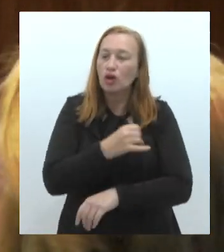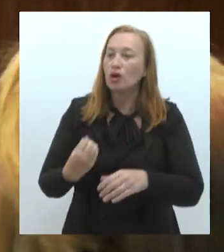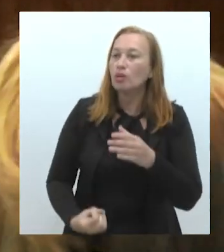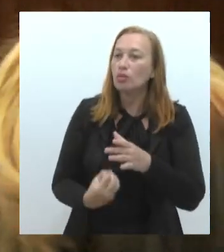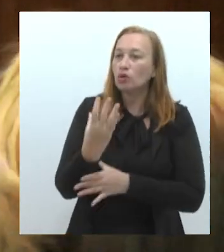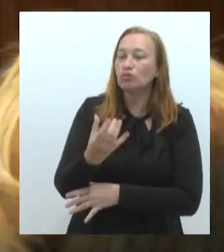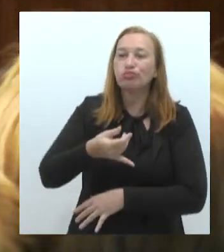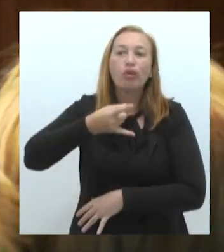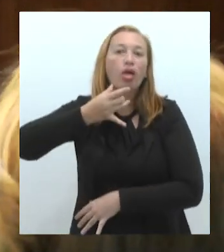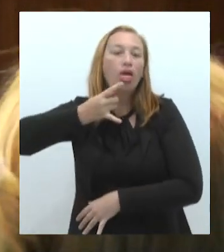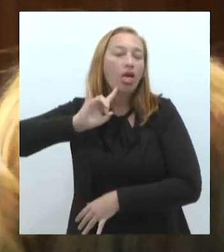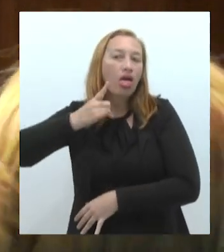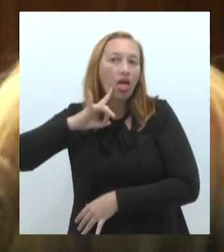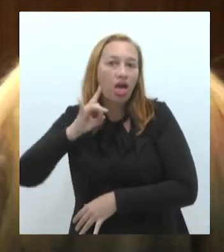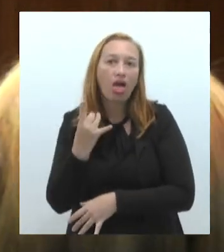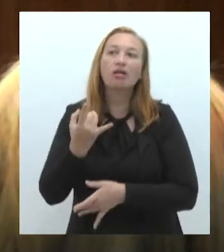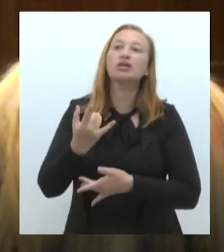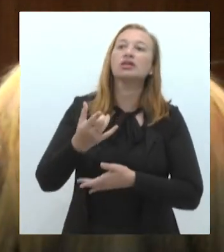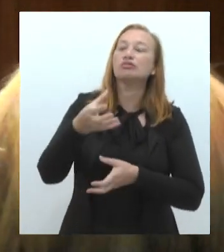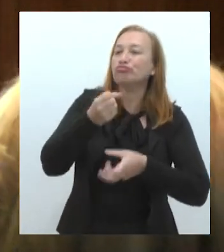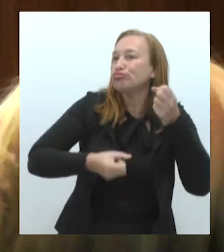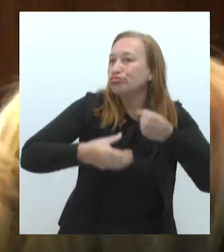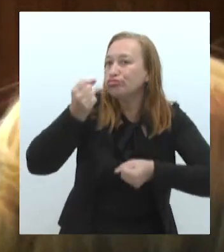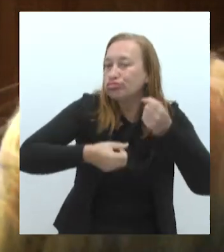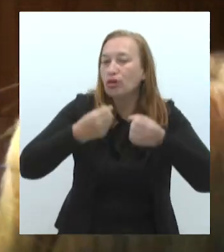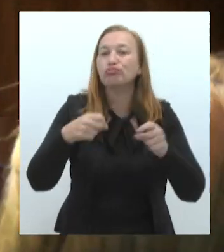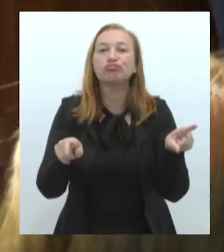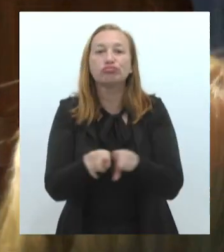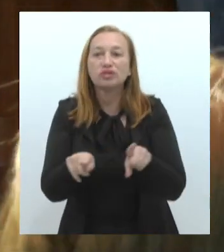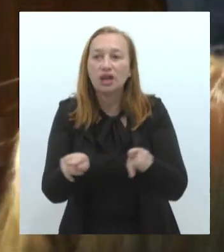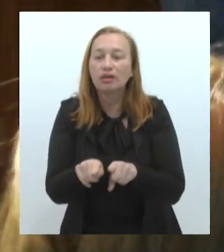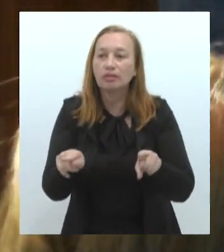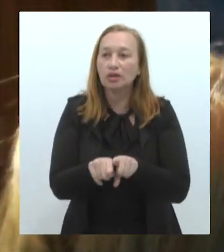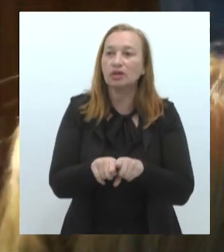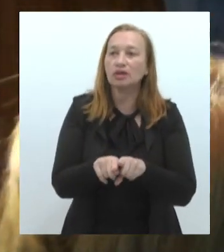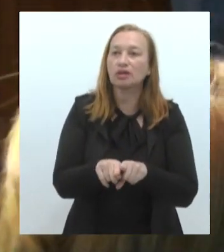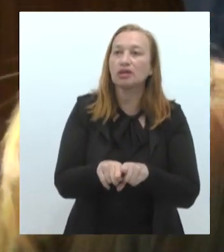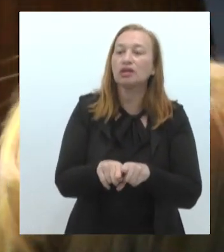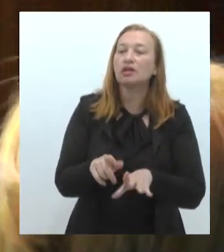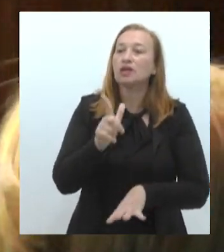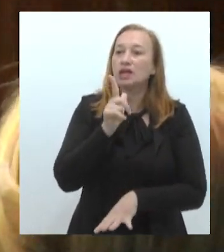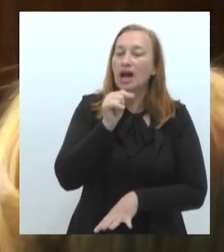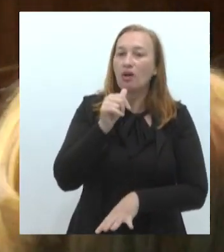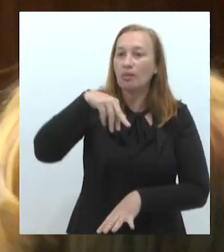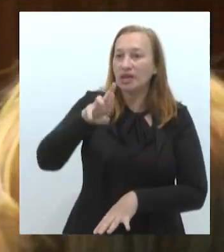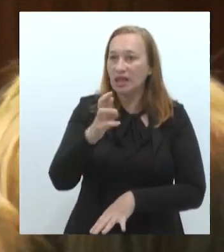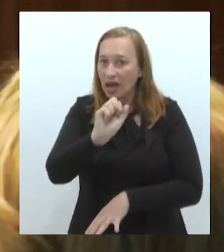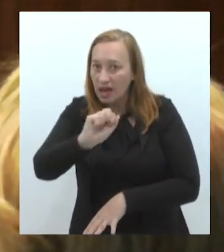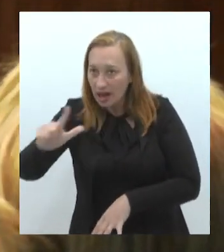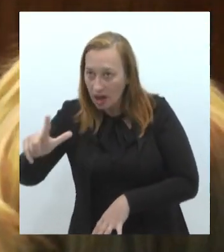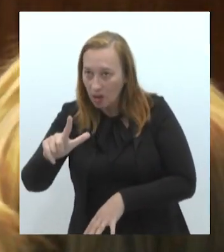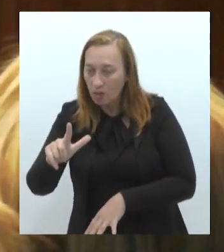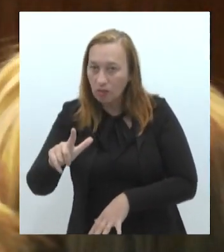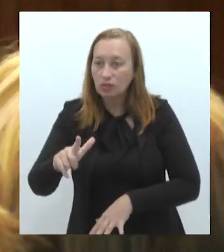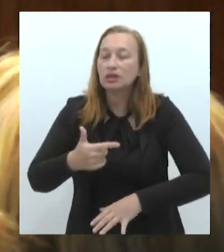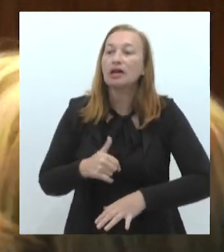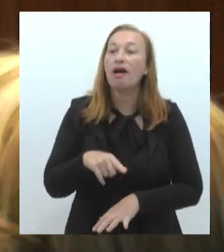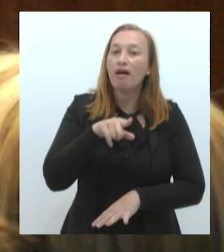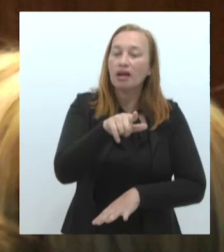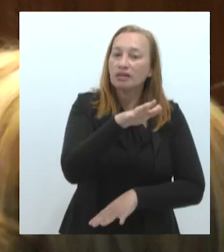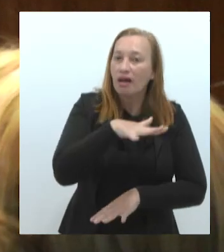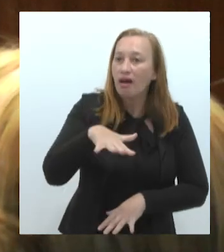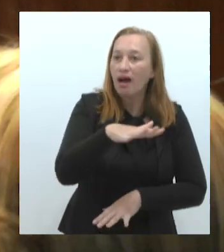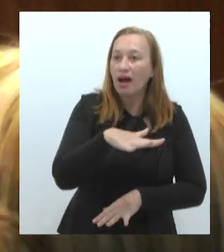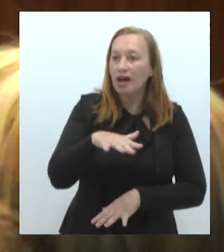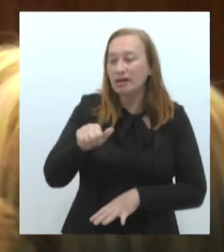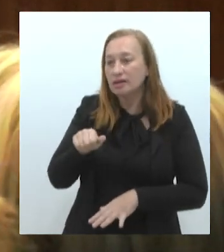de cachaça, produtores de leite e também os invasadores de água mineral, que contemplam ali principalmente a região